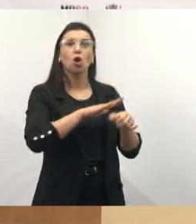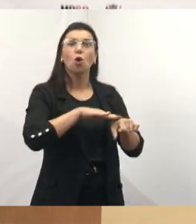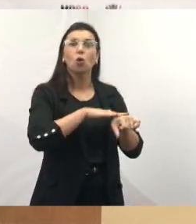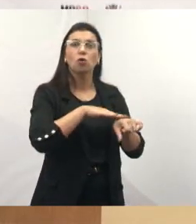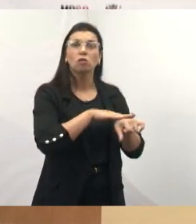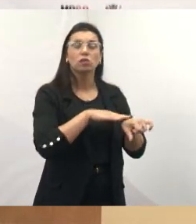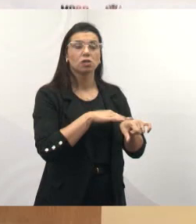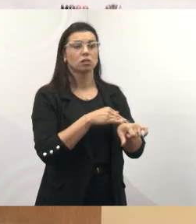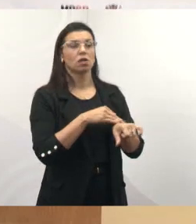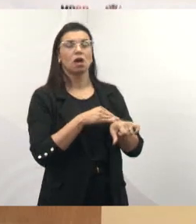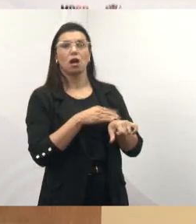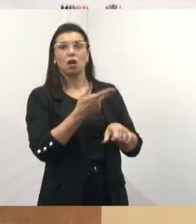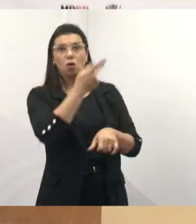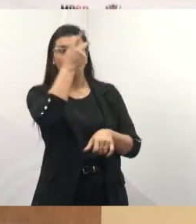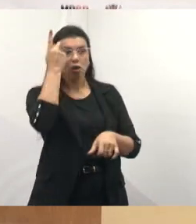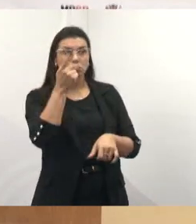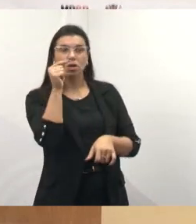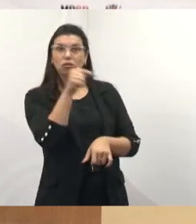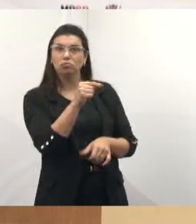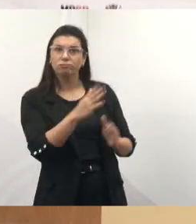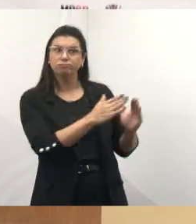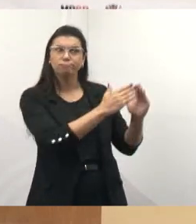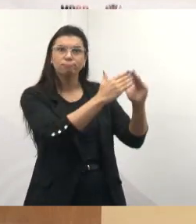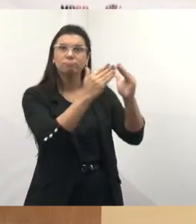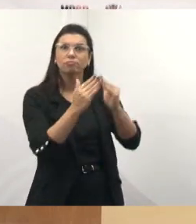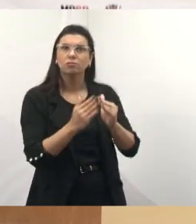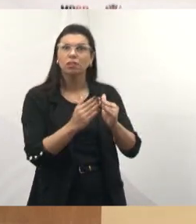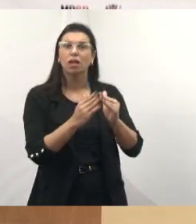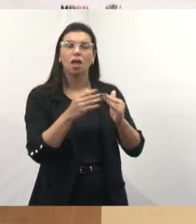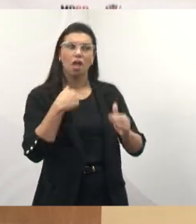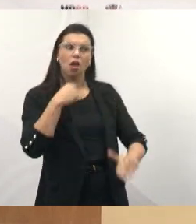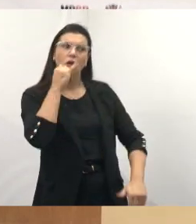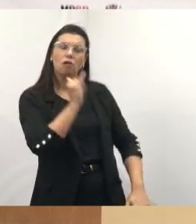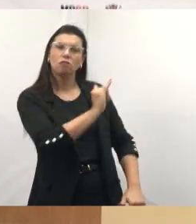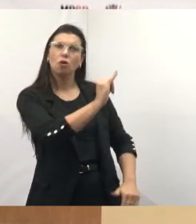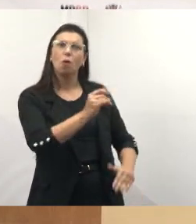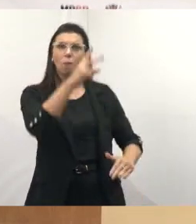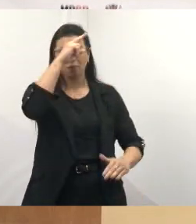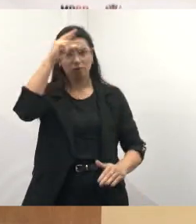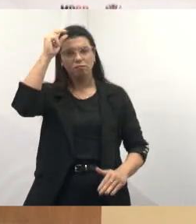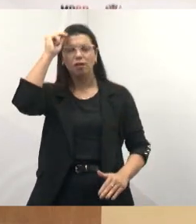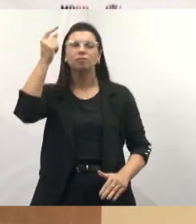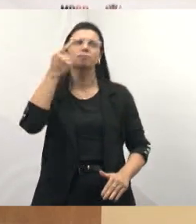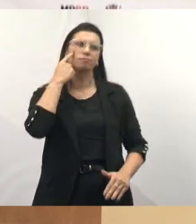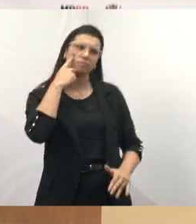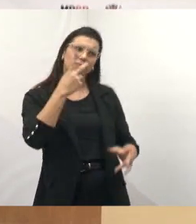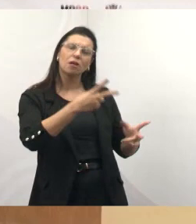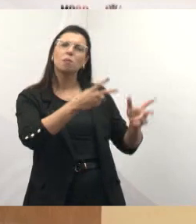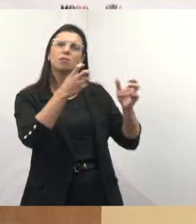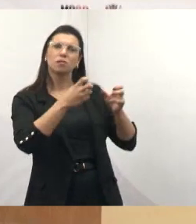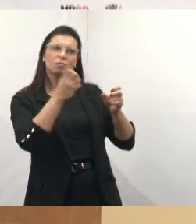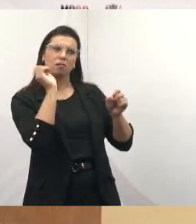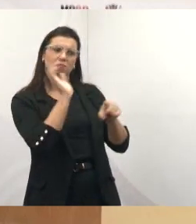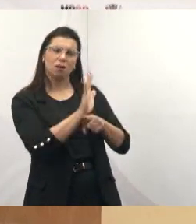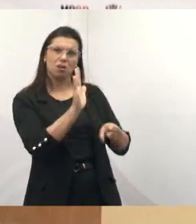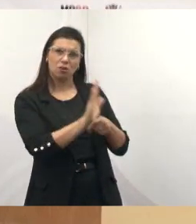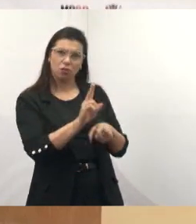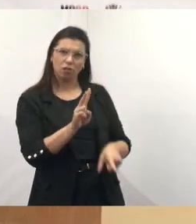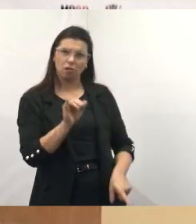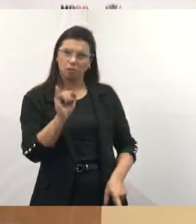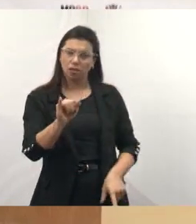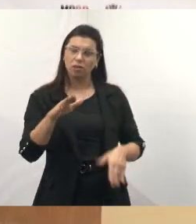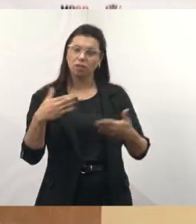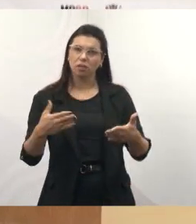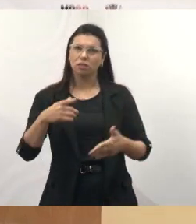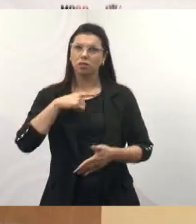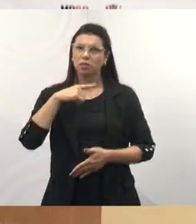para acalmar e para dizer, o prefeito vai olhar. E assim nós temos aí esses 3 projetos gigantes,